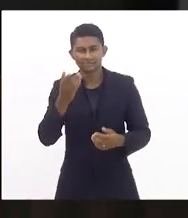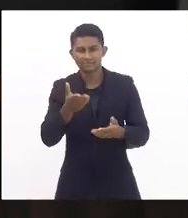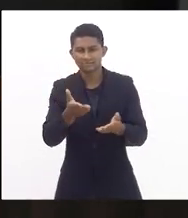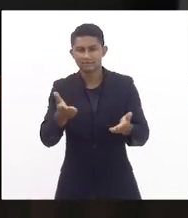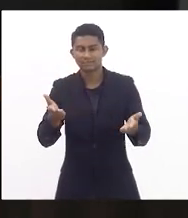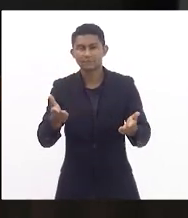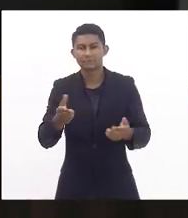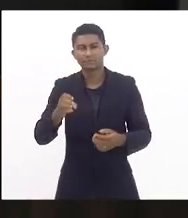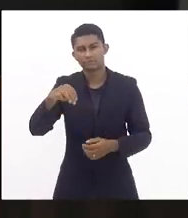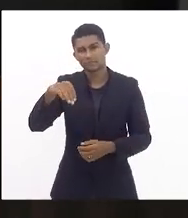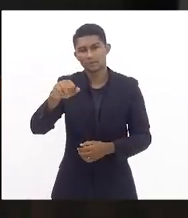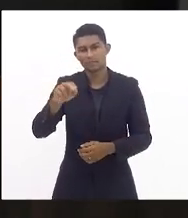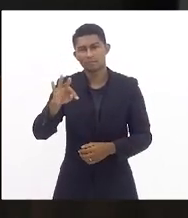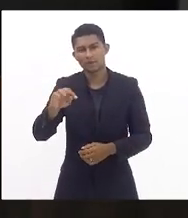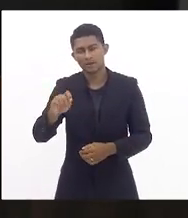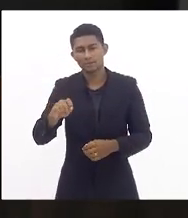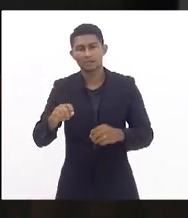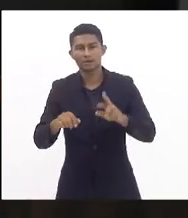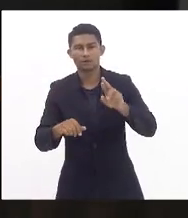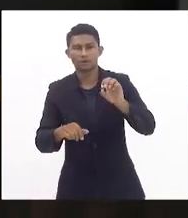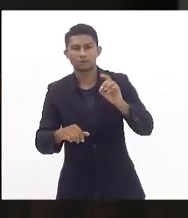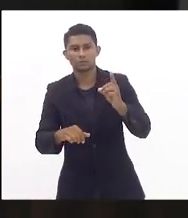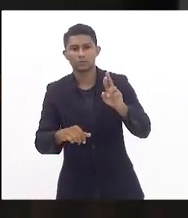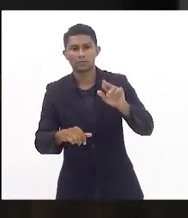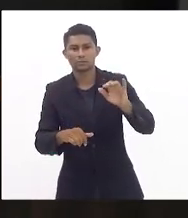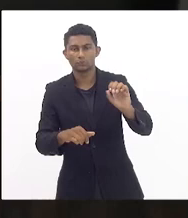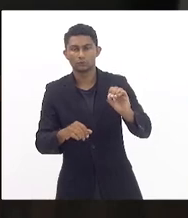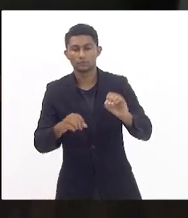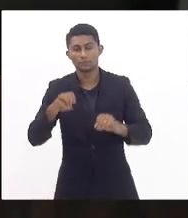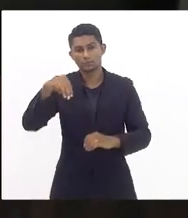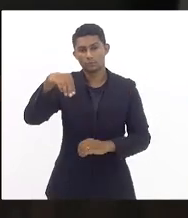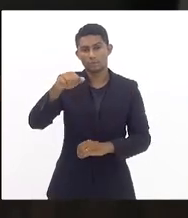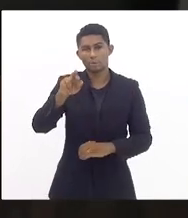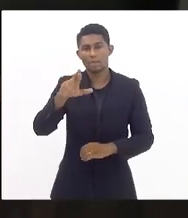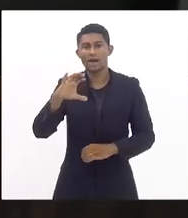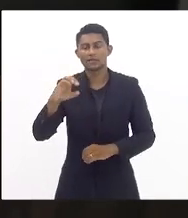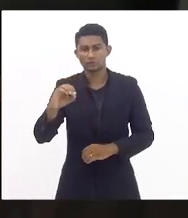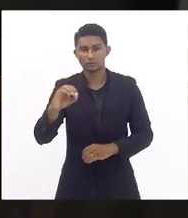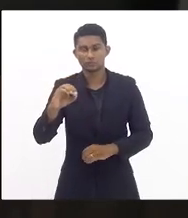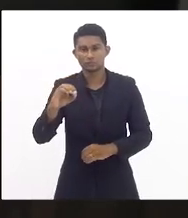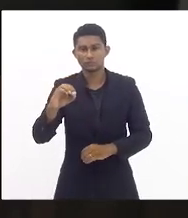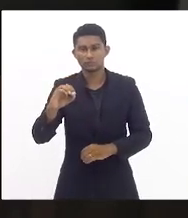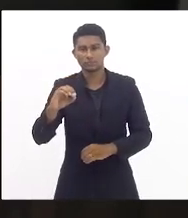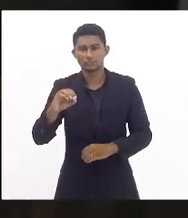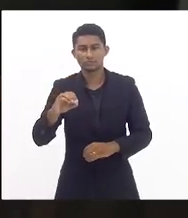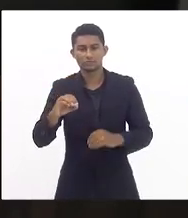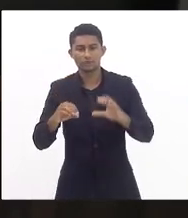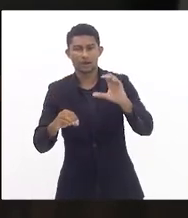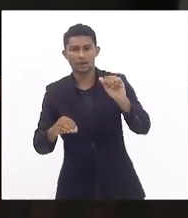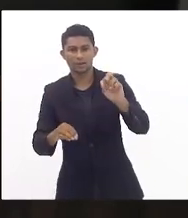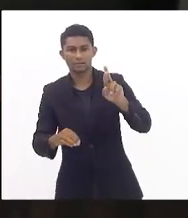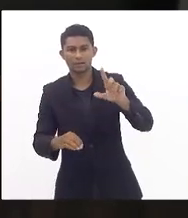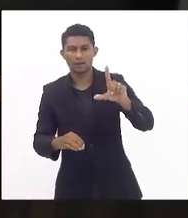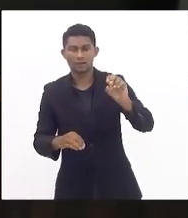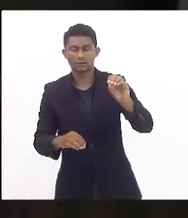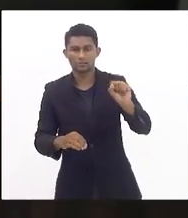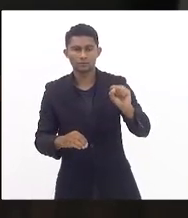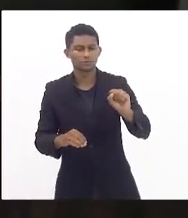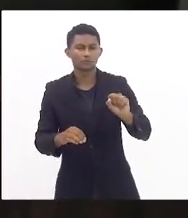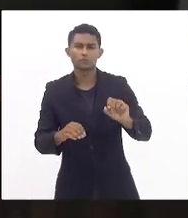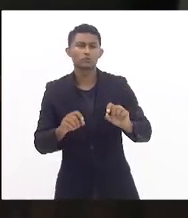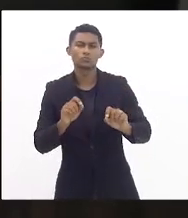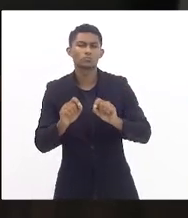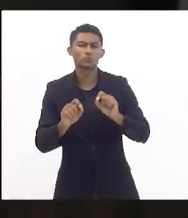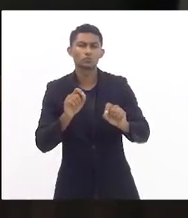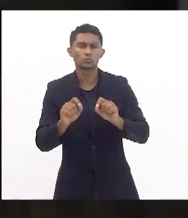Deputada Marta, deputado Rodrigo Amorim, Márcio Gualberto e Márcio Pacheco e Carlos Augusto, pela reunião